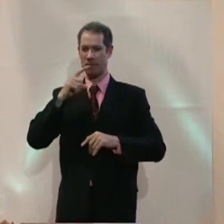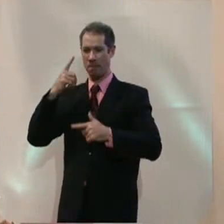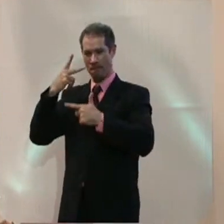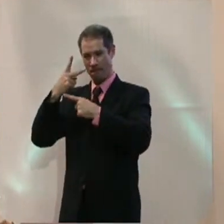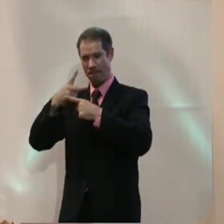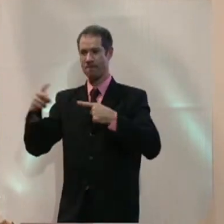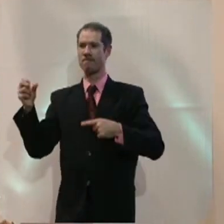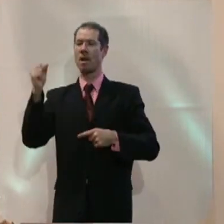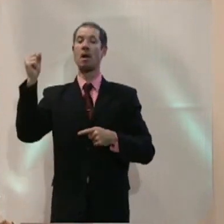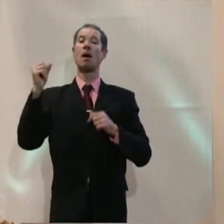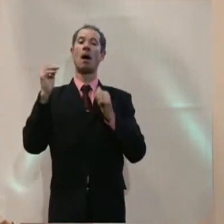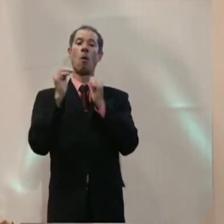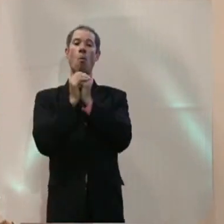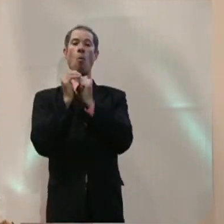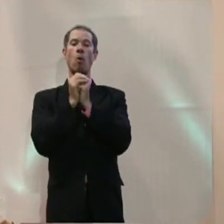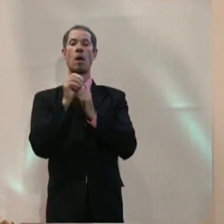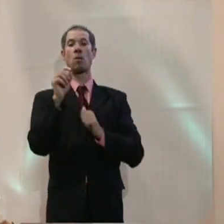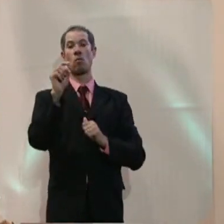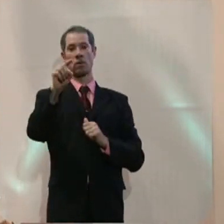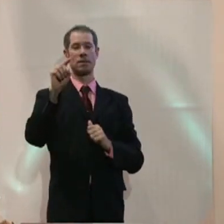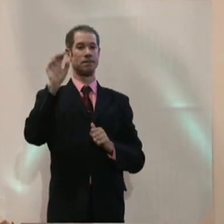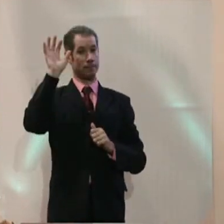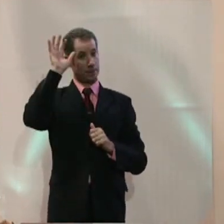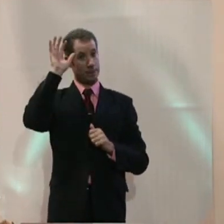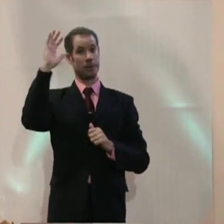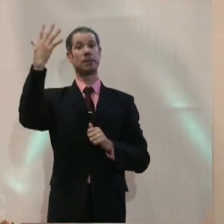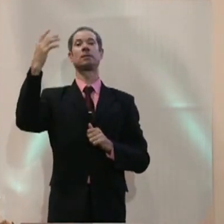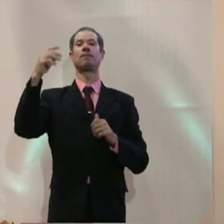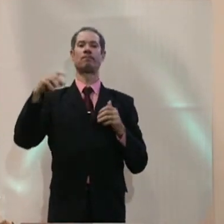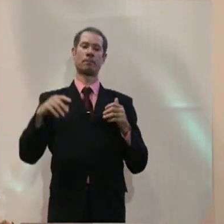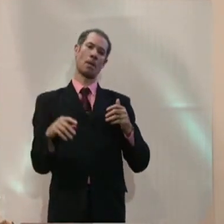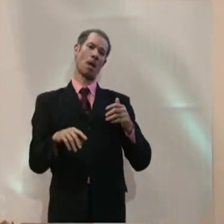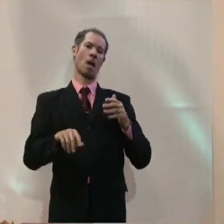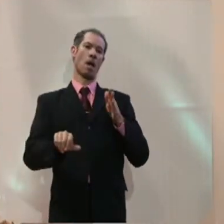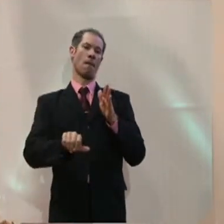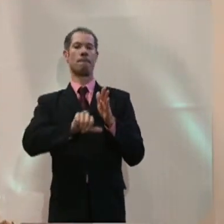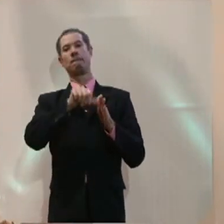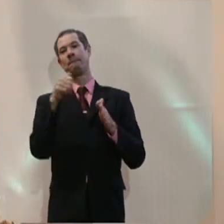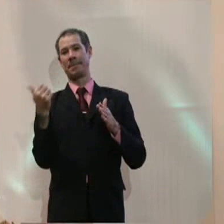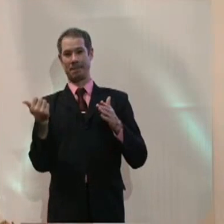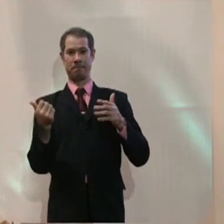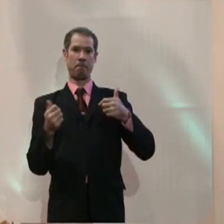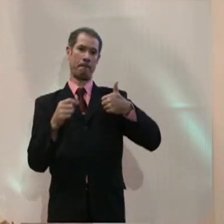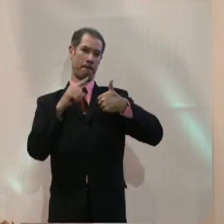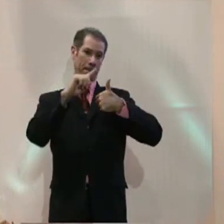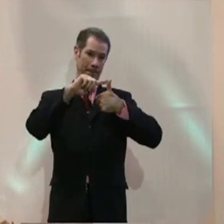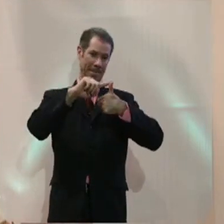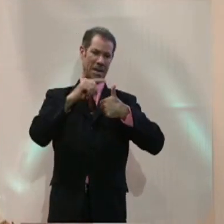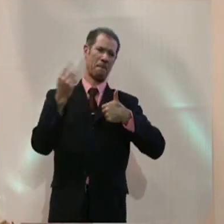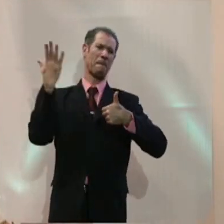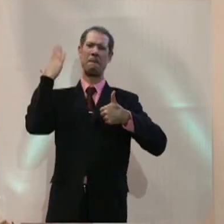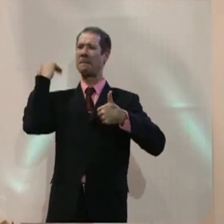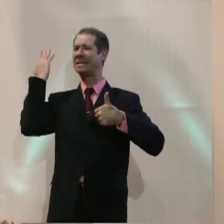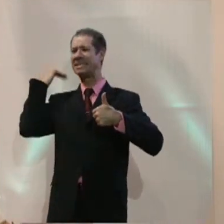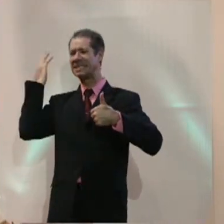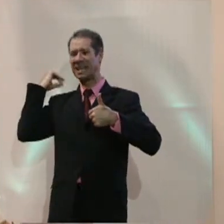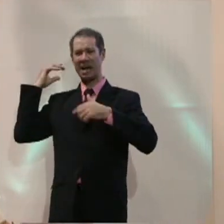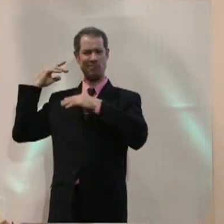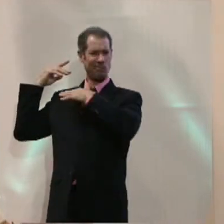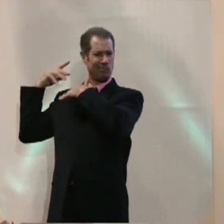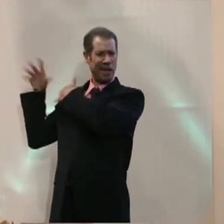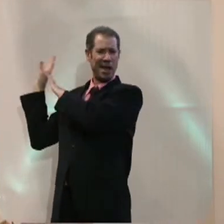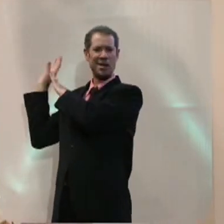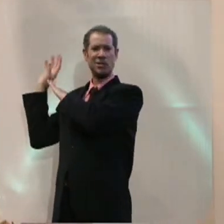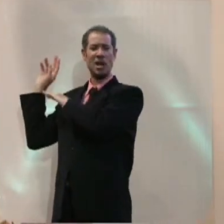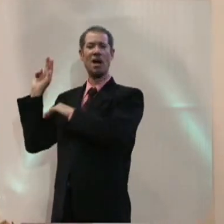mas gostaria que você tomasse algumas decisões. A primeira decisão é, deixe o passado no passado e use